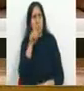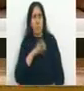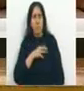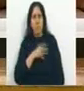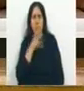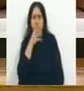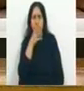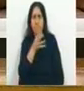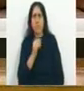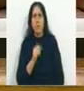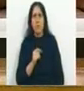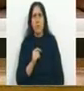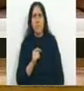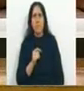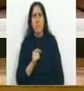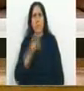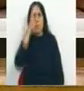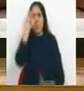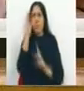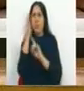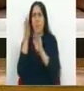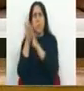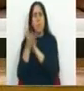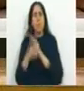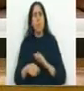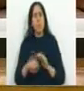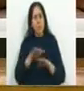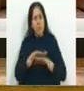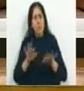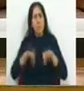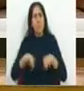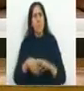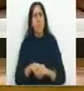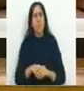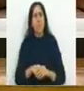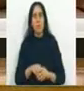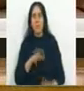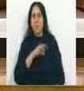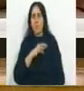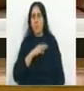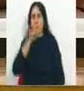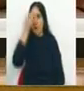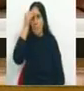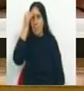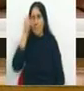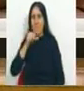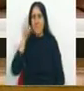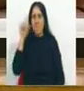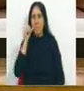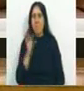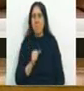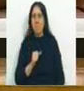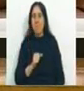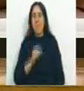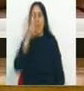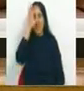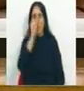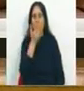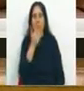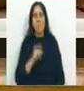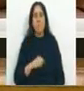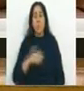senhores dizem, no Estado. Acaba-se com isso. Os senhores ainda não aprenderam é que são governo.